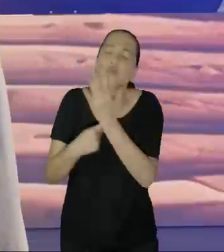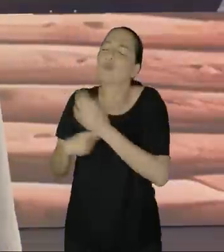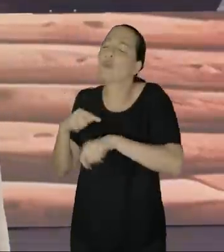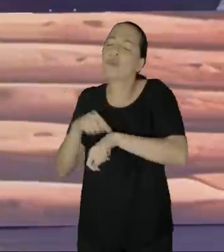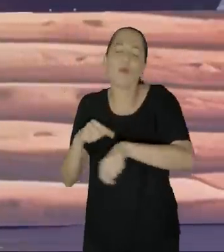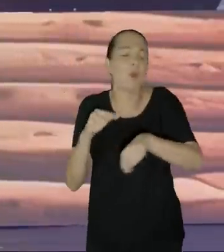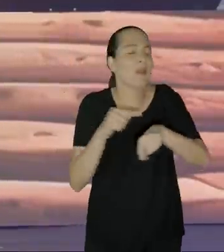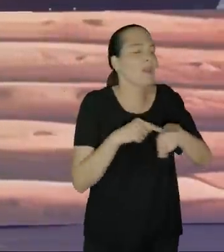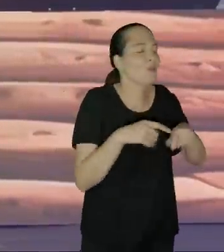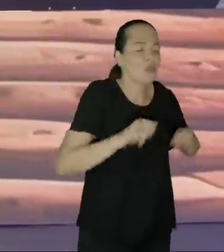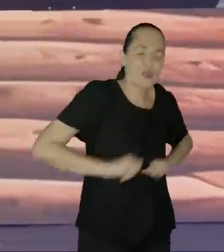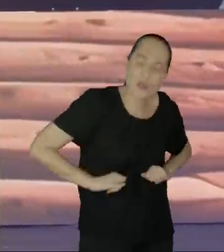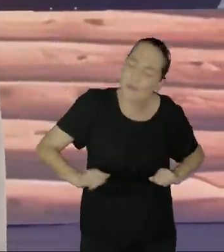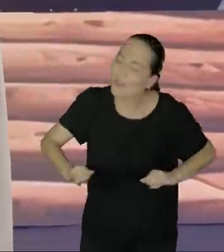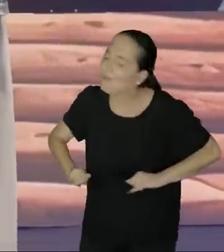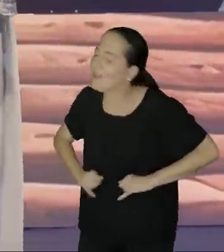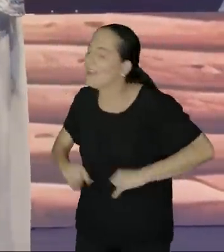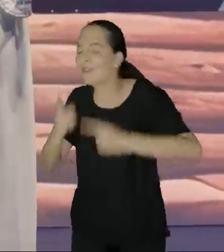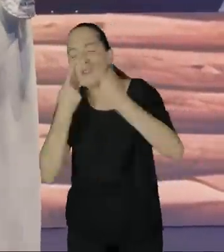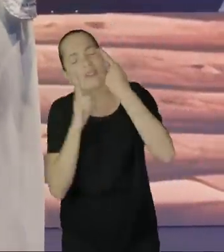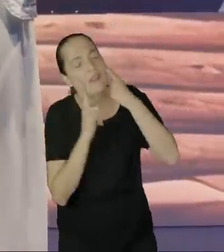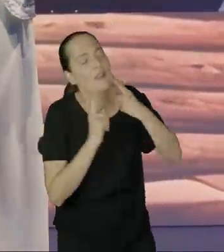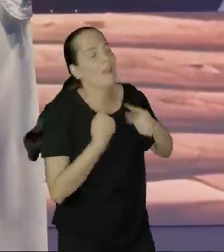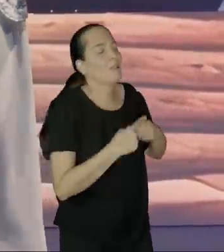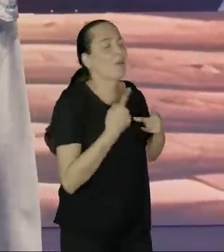minha força está no fim.